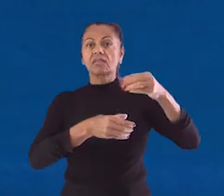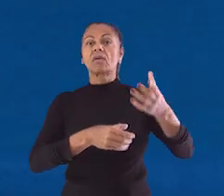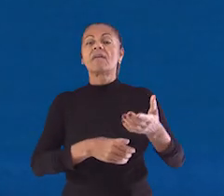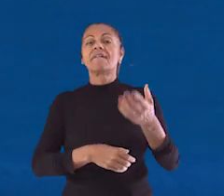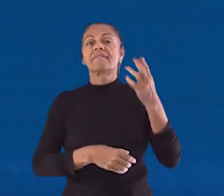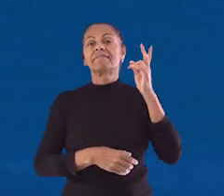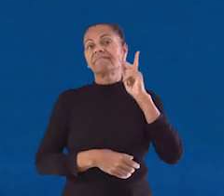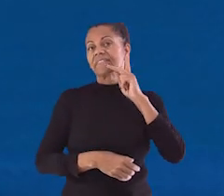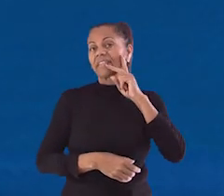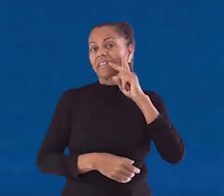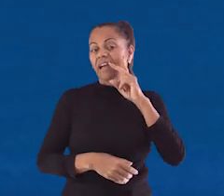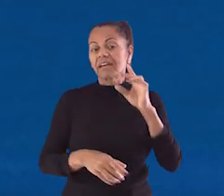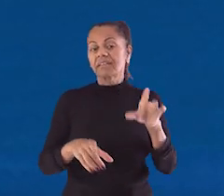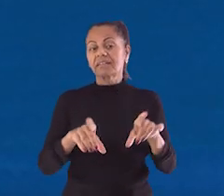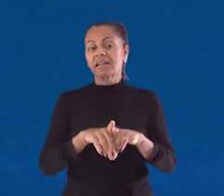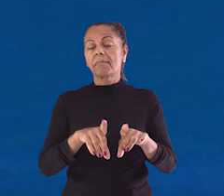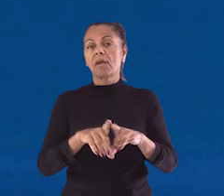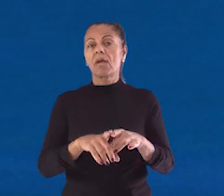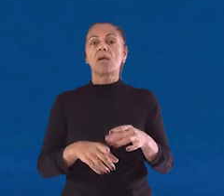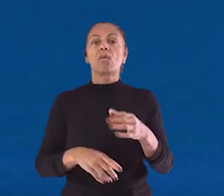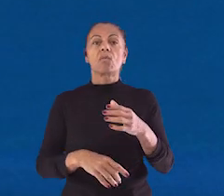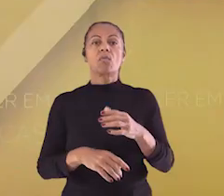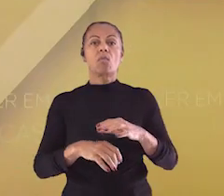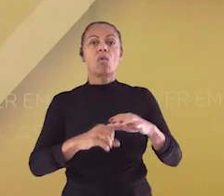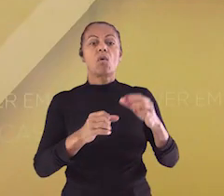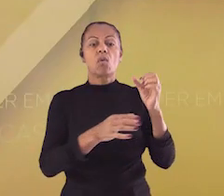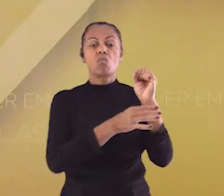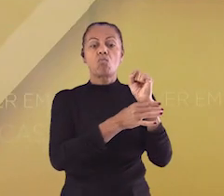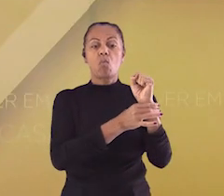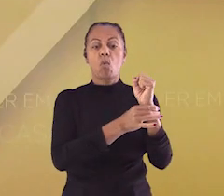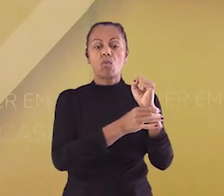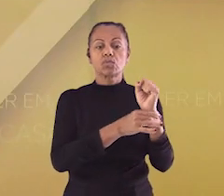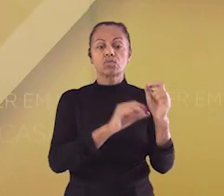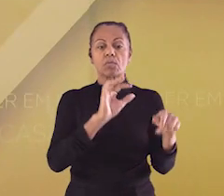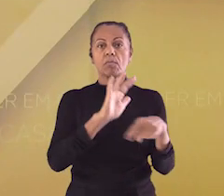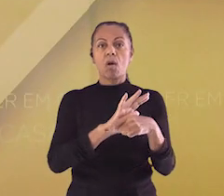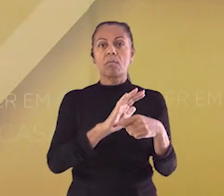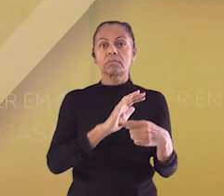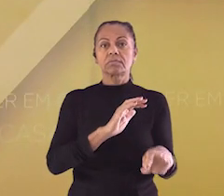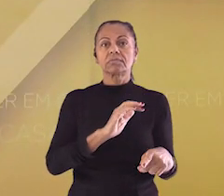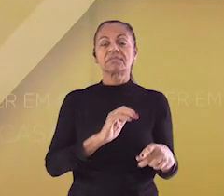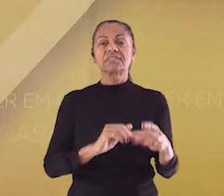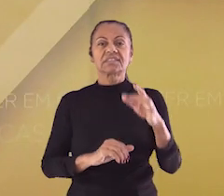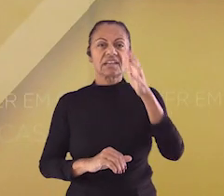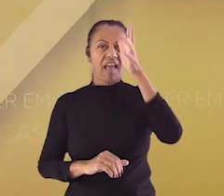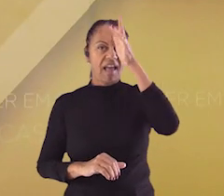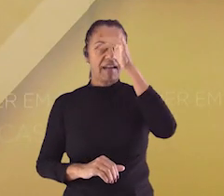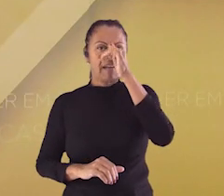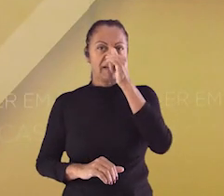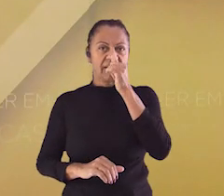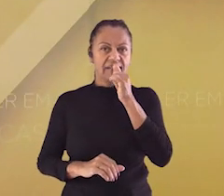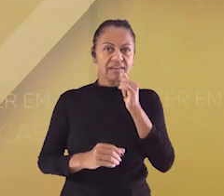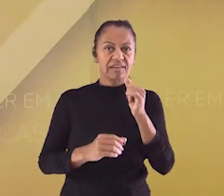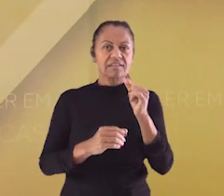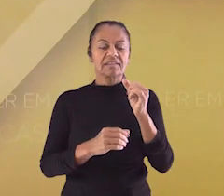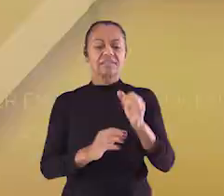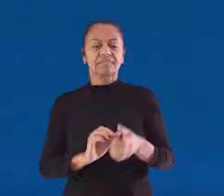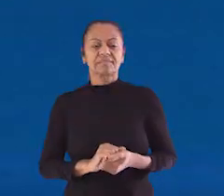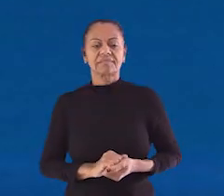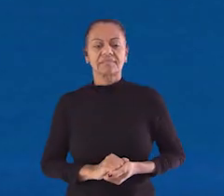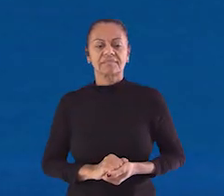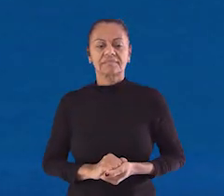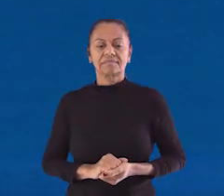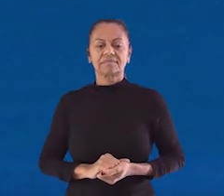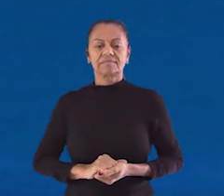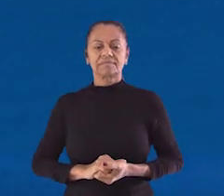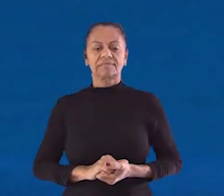pote, do vinagre e de um osso de galinha. Nós vamos acrescentar o vinagre no